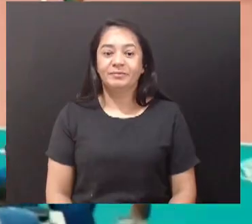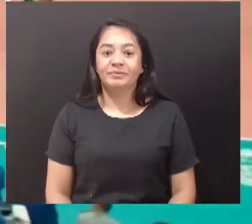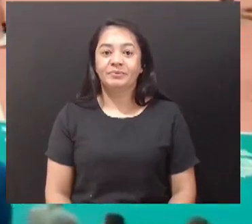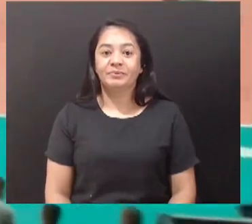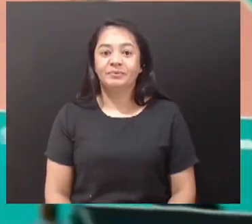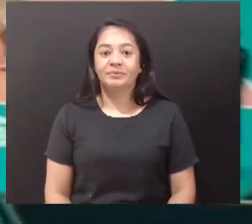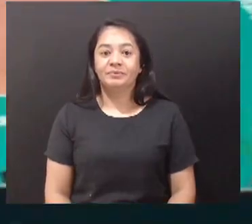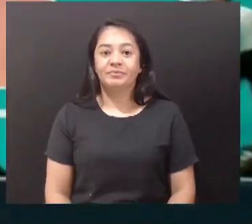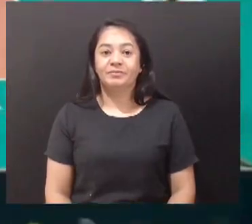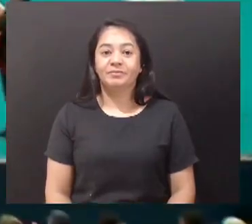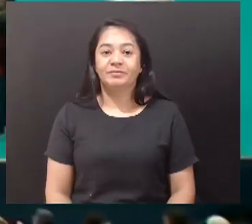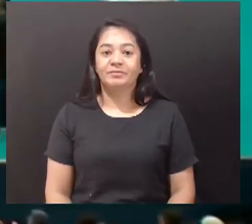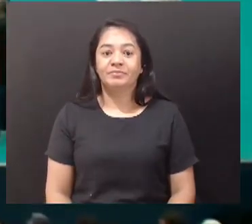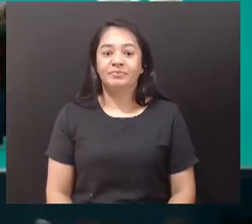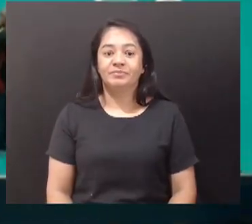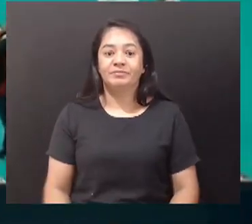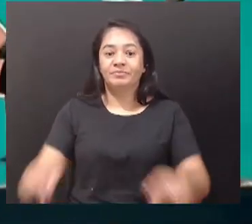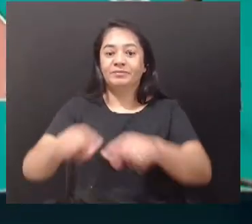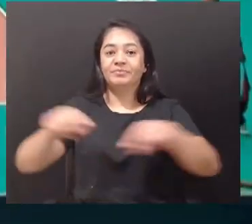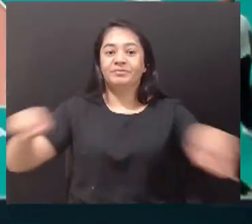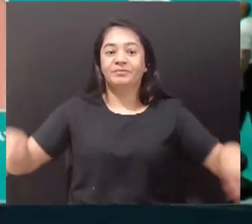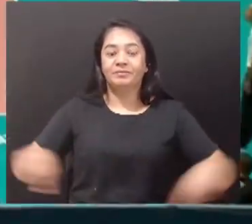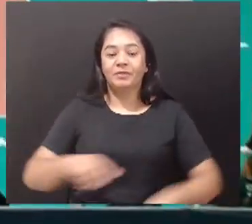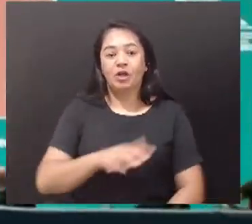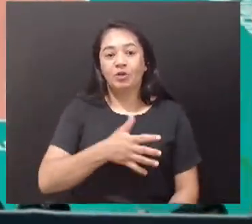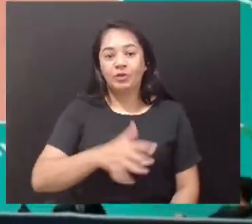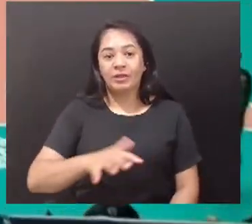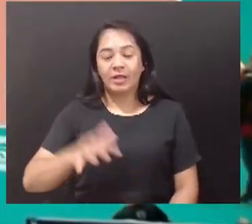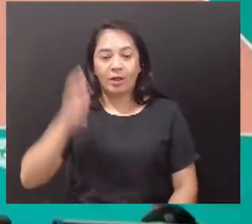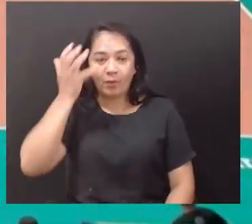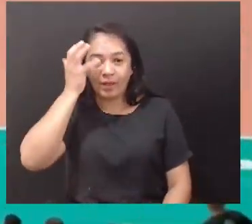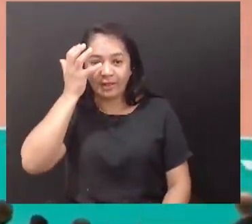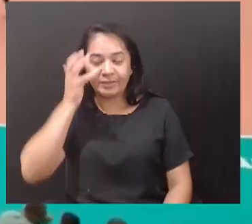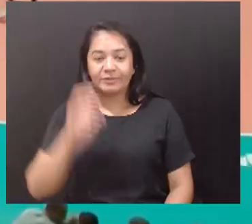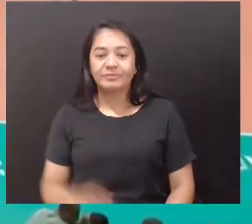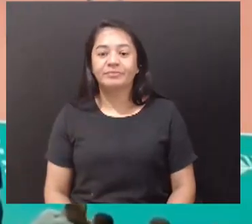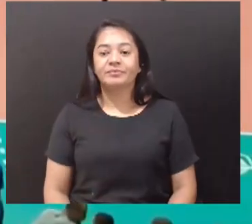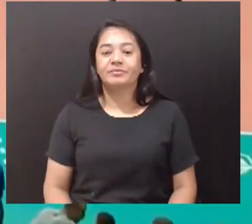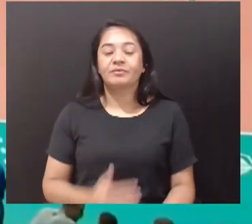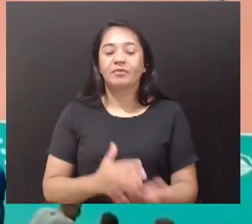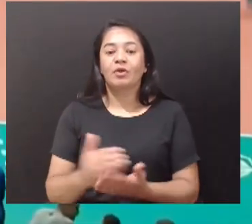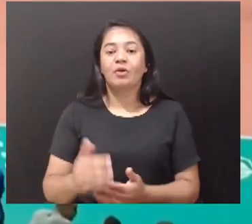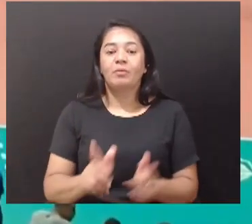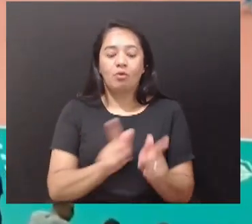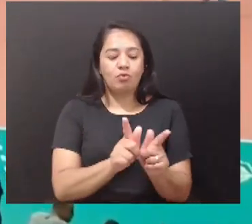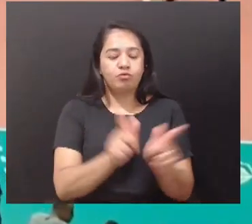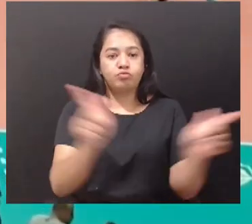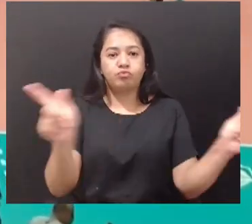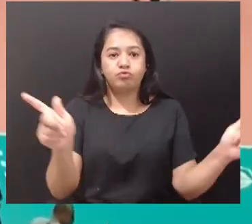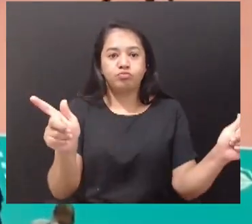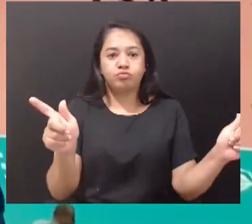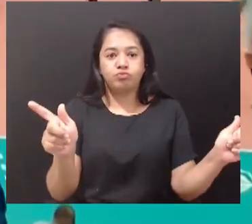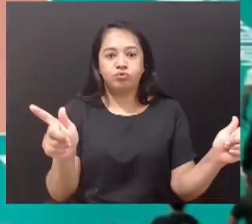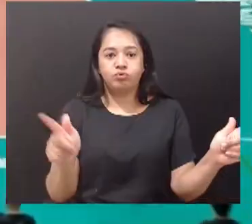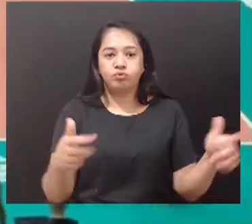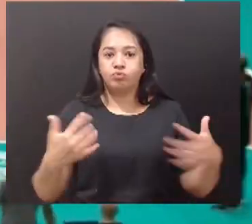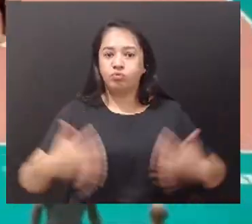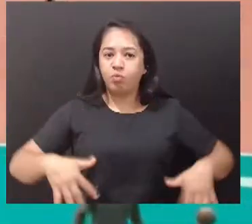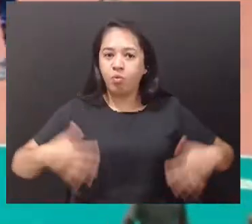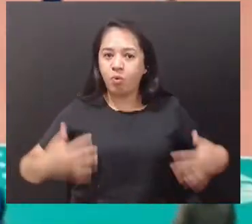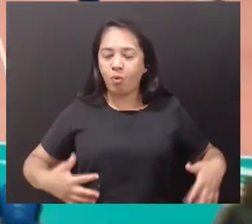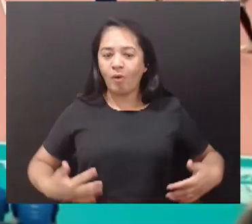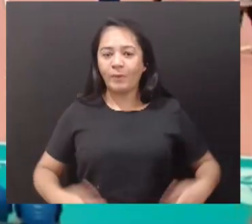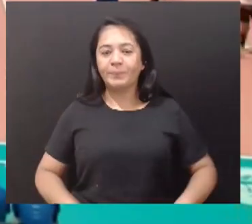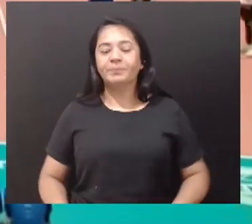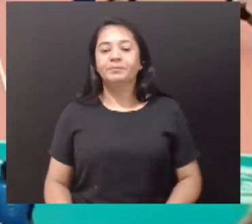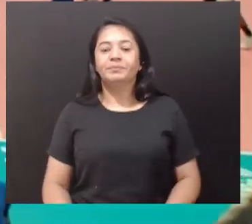No ginásio do Taquaral, o primeiro set começou com o Guarulhos não se intimidando com o Renata Campinas. Os